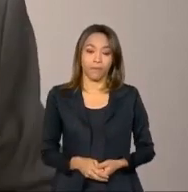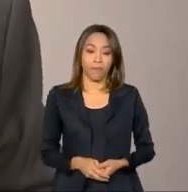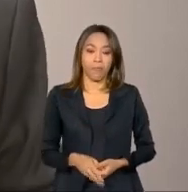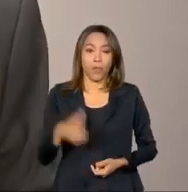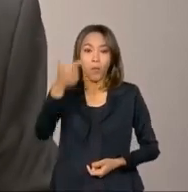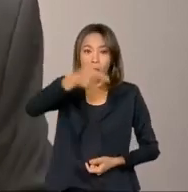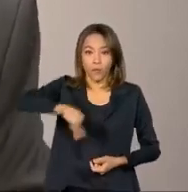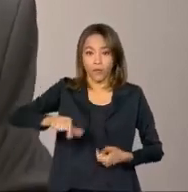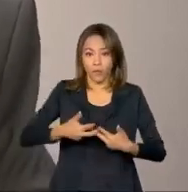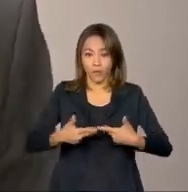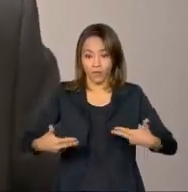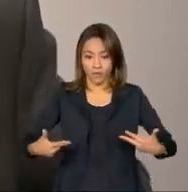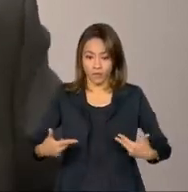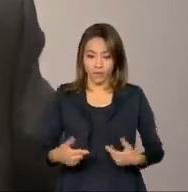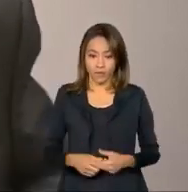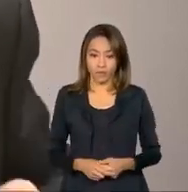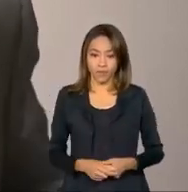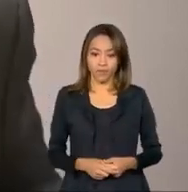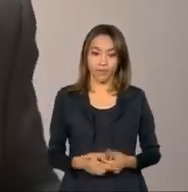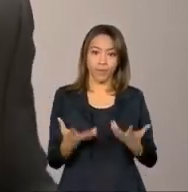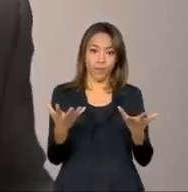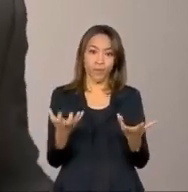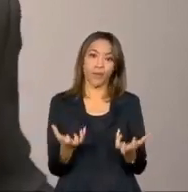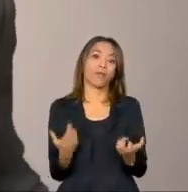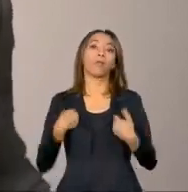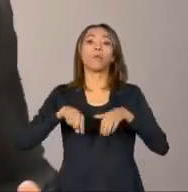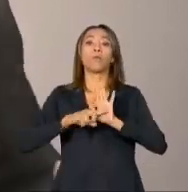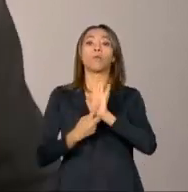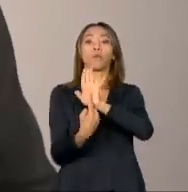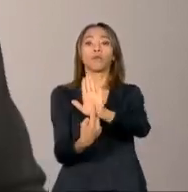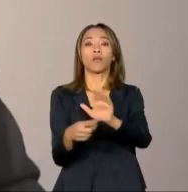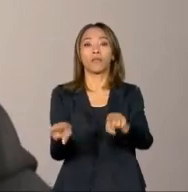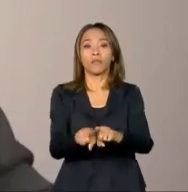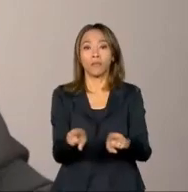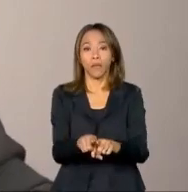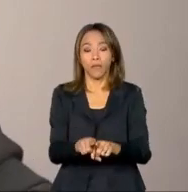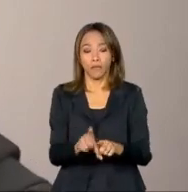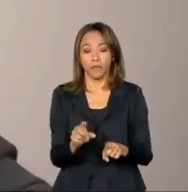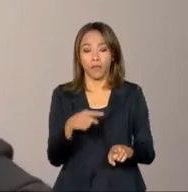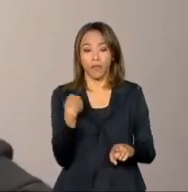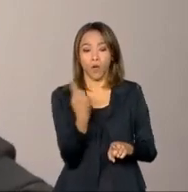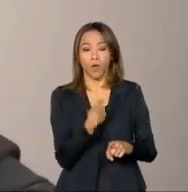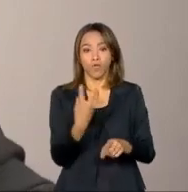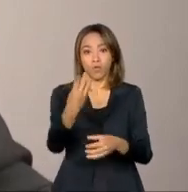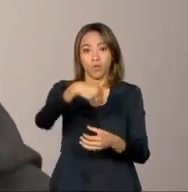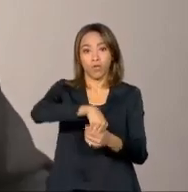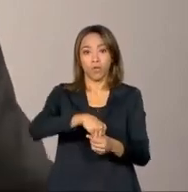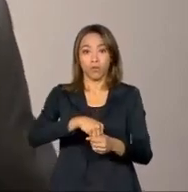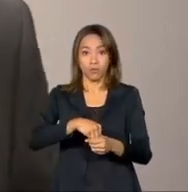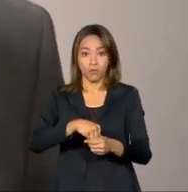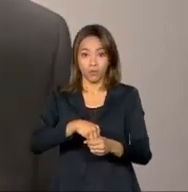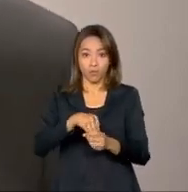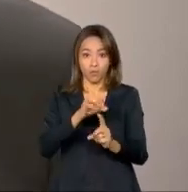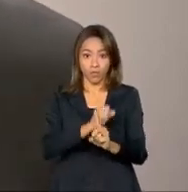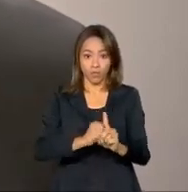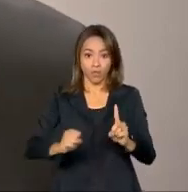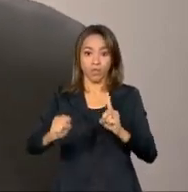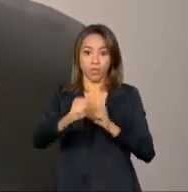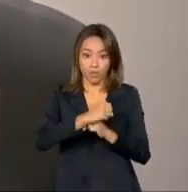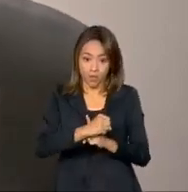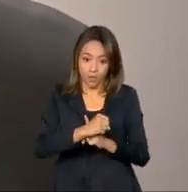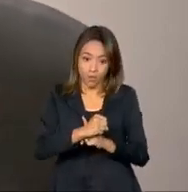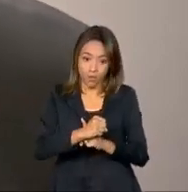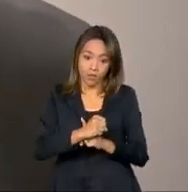Queria também destacar aqui, estarmos numa sociedade civil, que é o